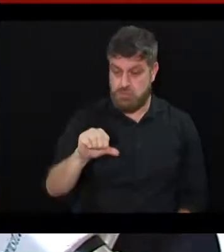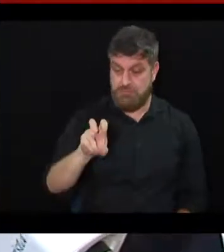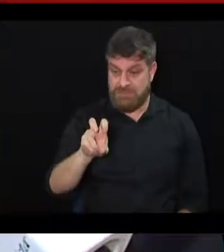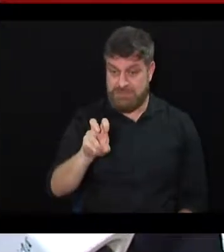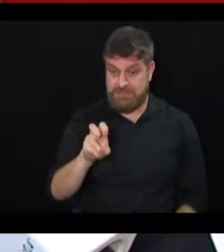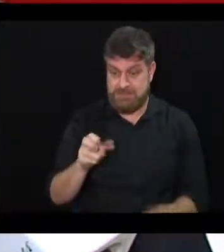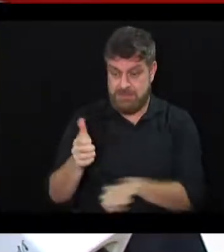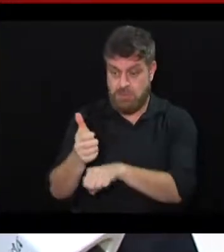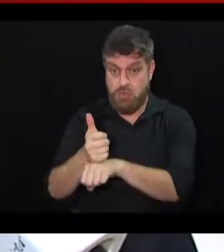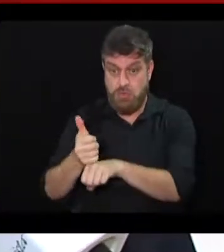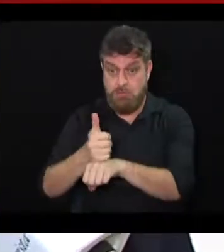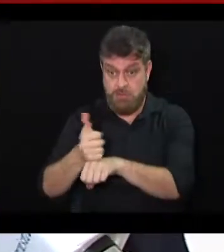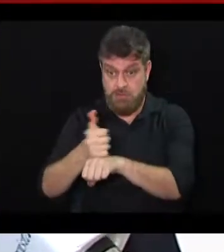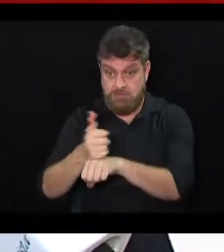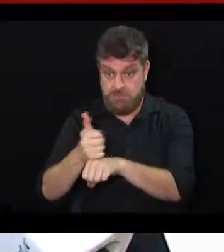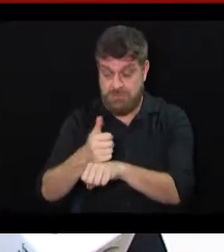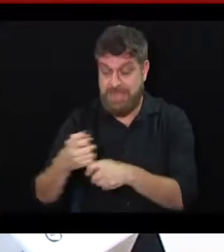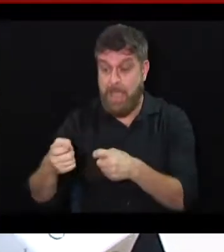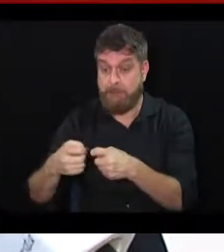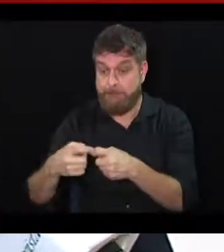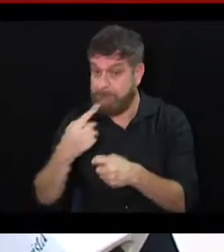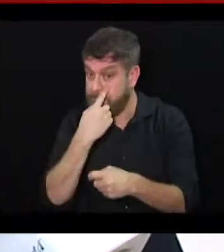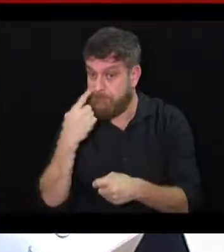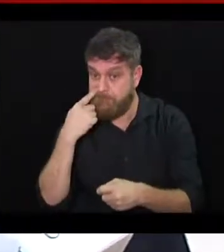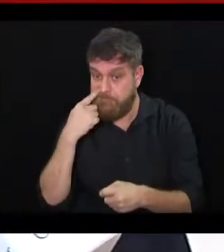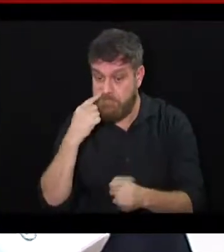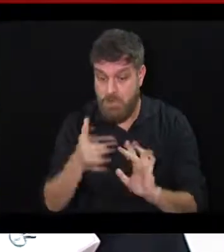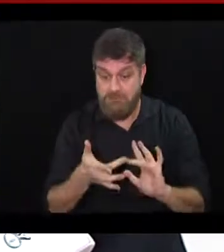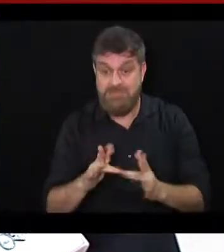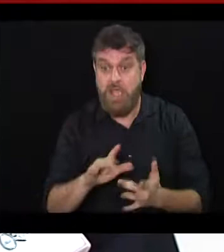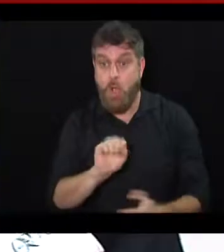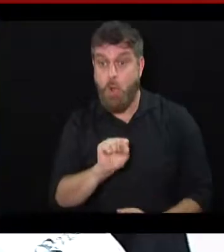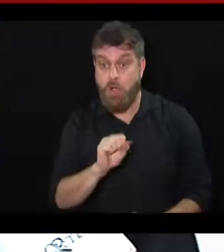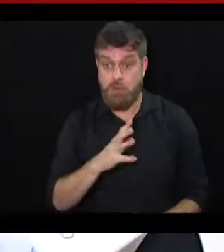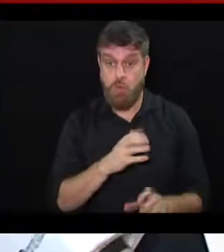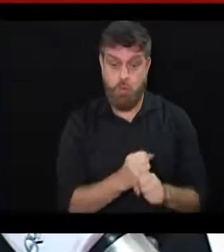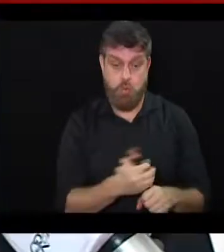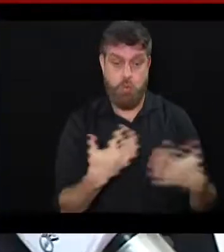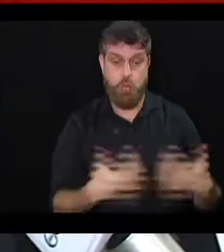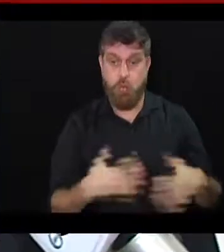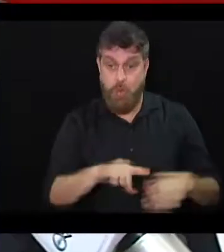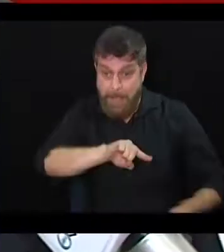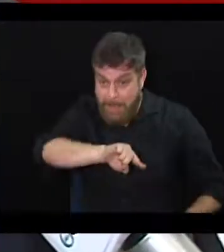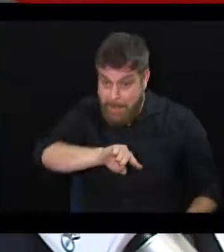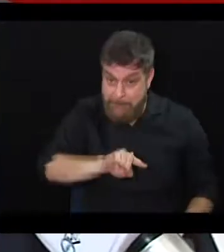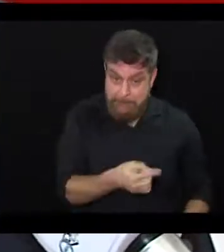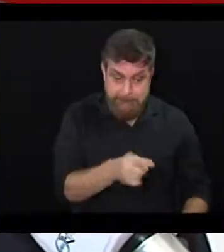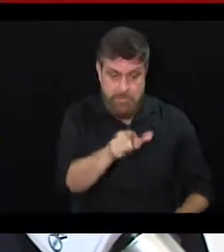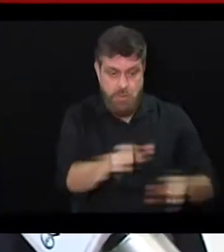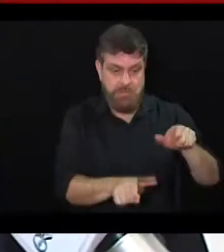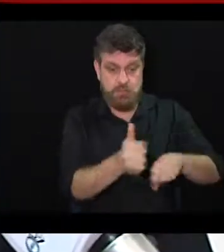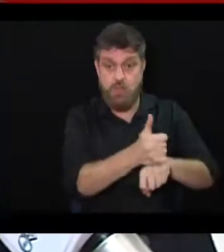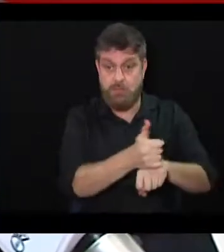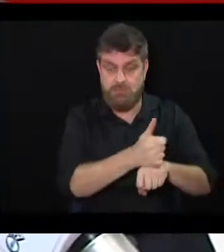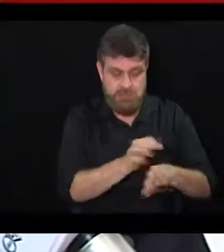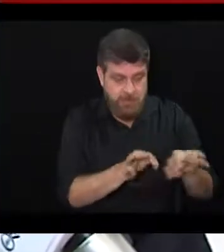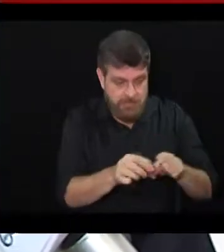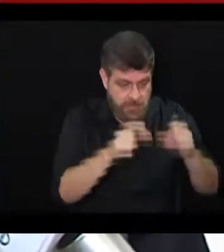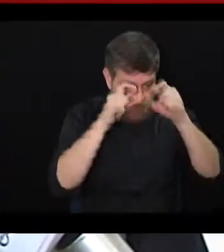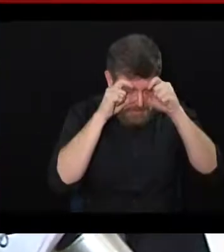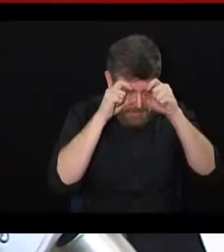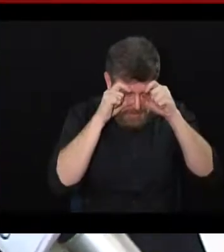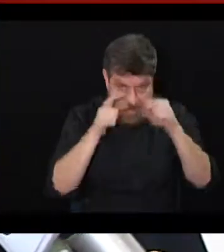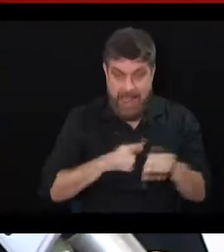oftalmologistas, você multiplica isso aí por 8, quase 1000 optometristas. E nós temos todas as óticas hoje, sem exceção, elas